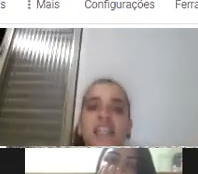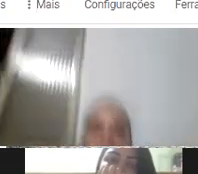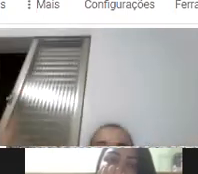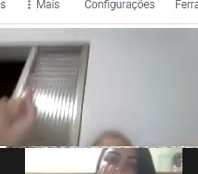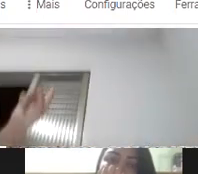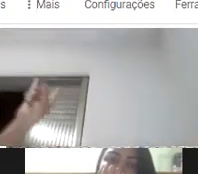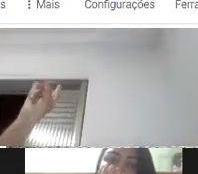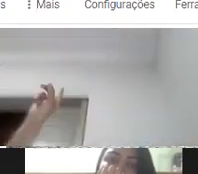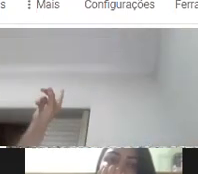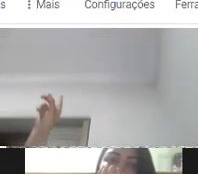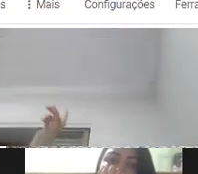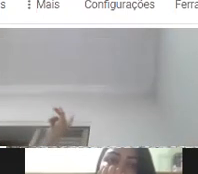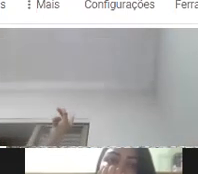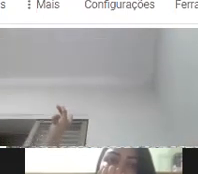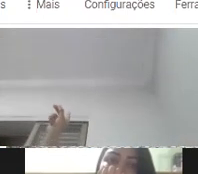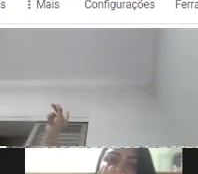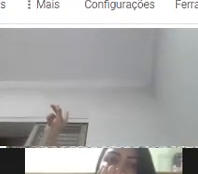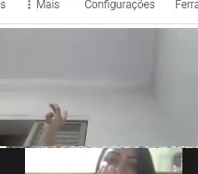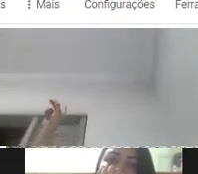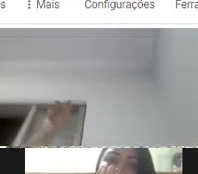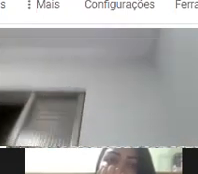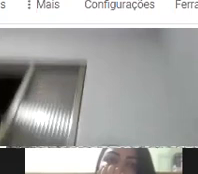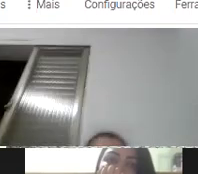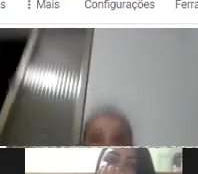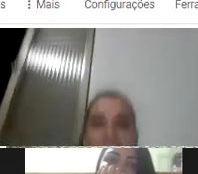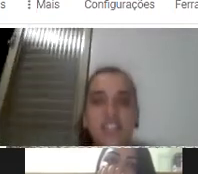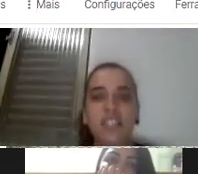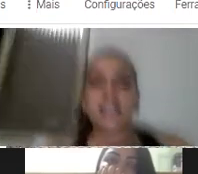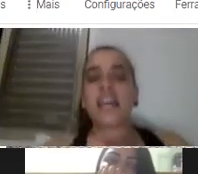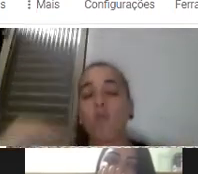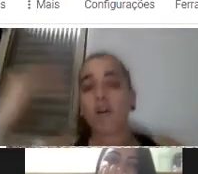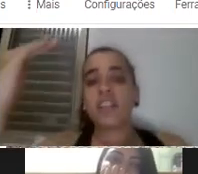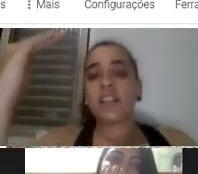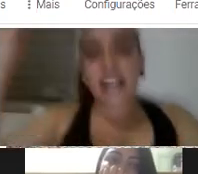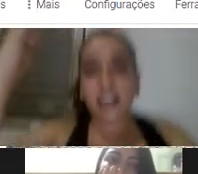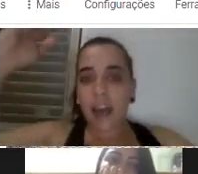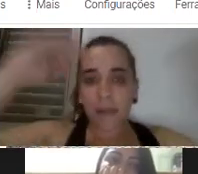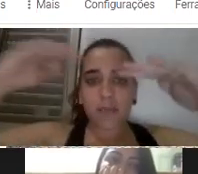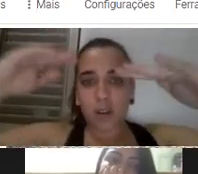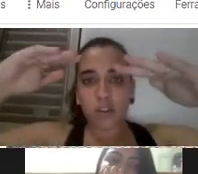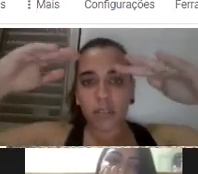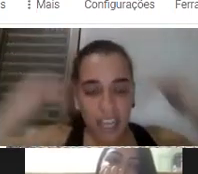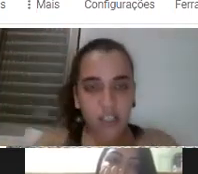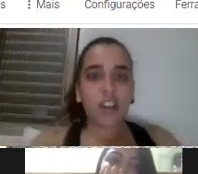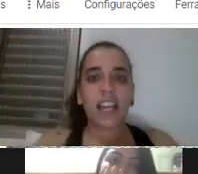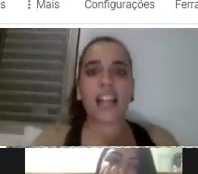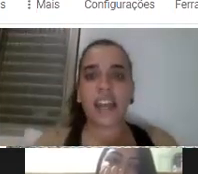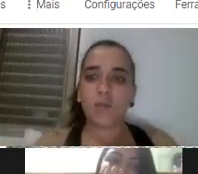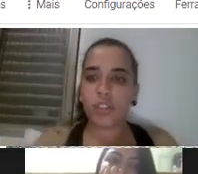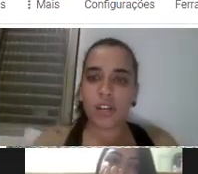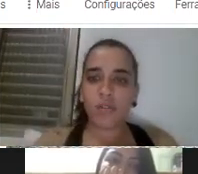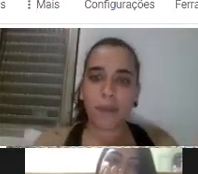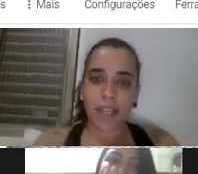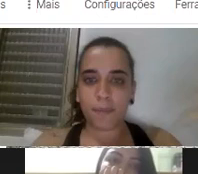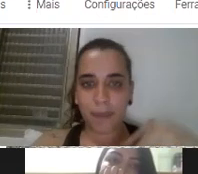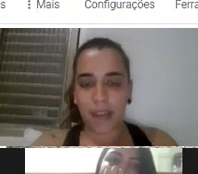né? A laje é isso aqui, né? Em cima da nossa cabeça aqui é laje. O radier é a mesma coisa que uma laje, só que ela é